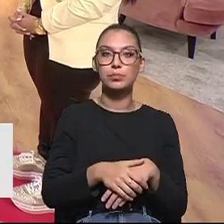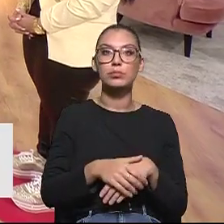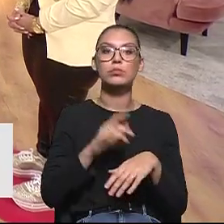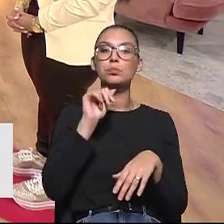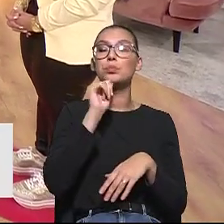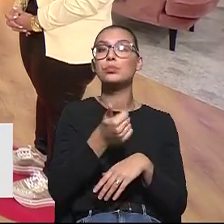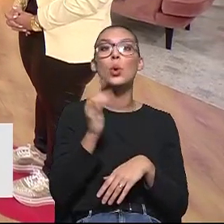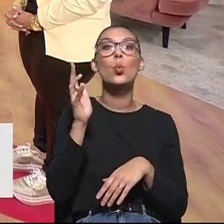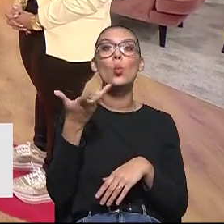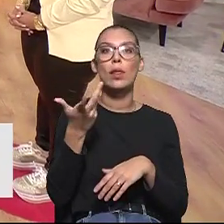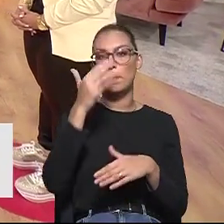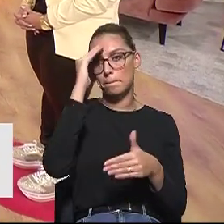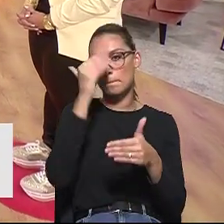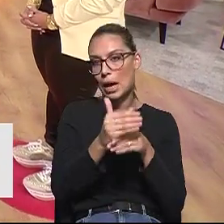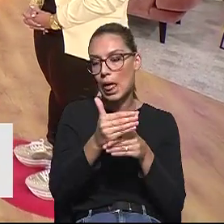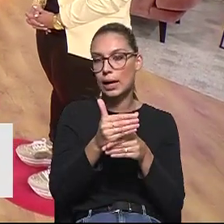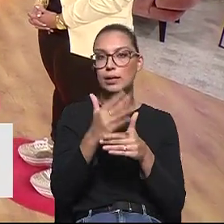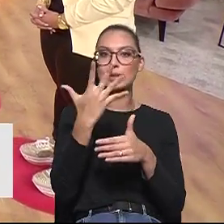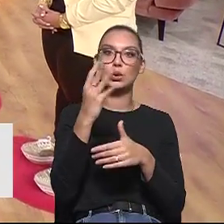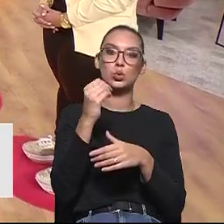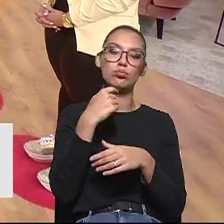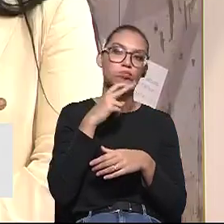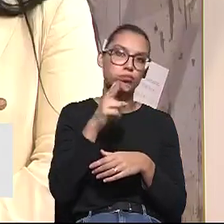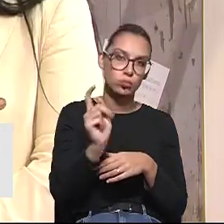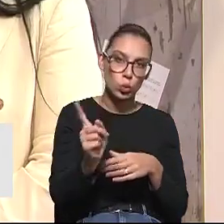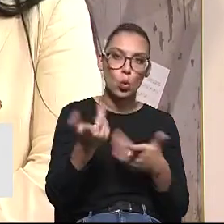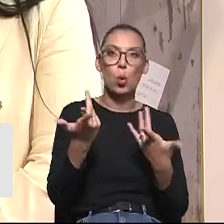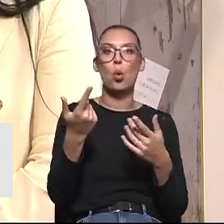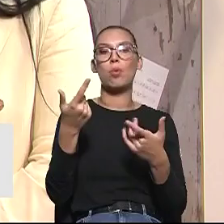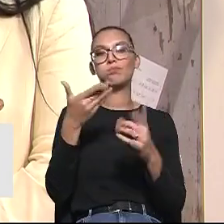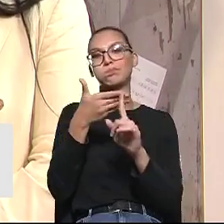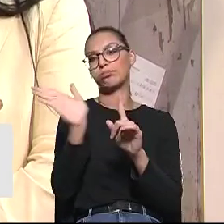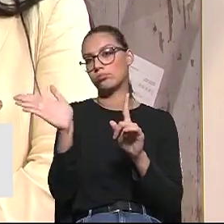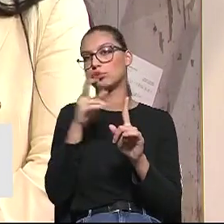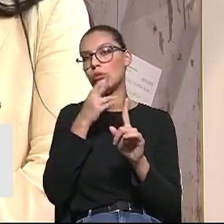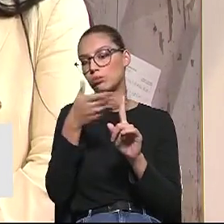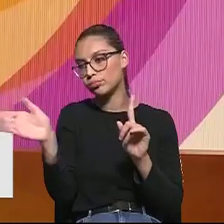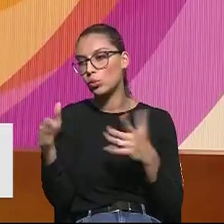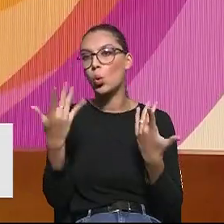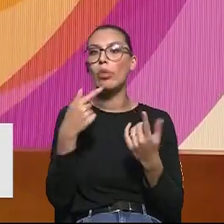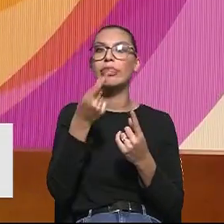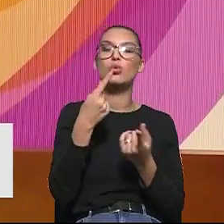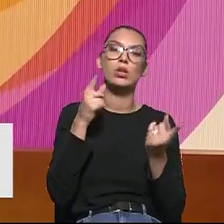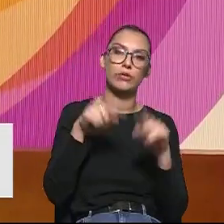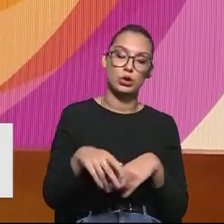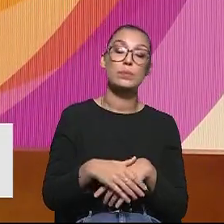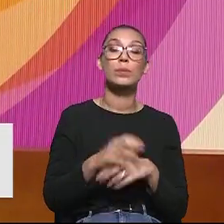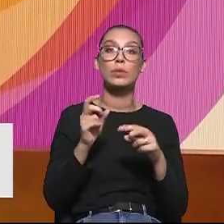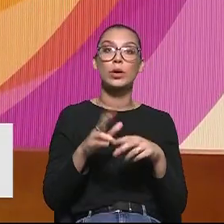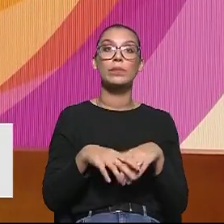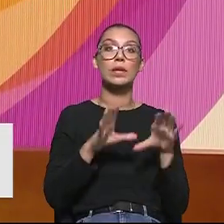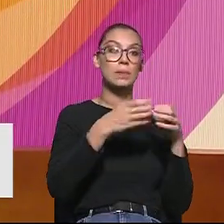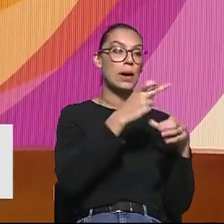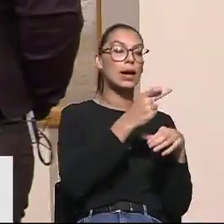perdem? Quando têm uma branca e não respondem em 5 segundos, quando dizem uma coisa que não faz mesmo sentido nenhum ou quando repetem alguma coisa, está bem? Da equipa A, quem vai